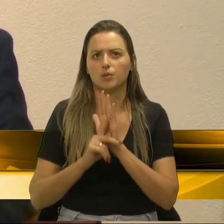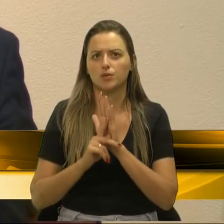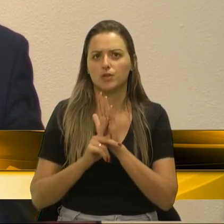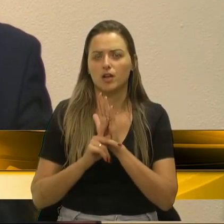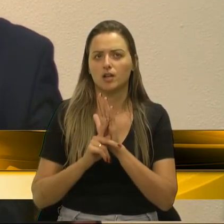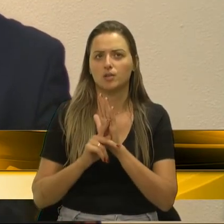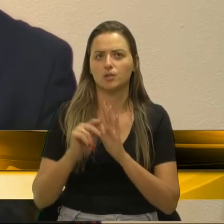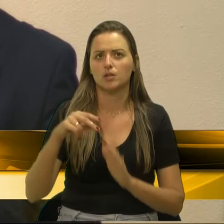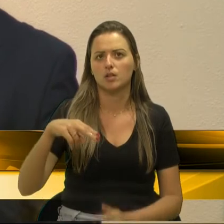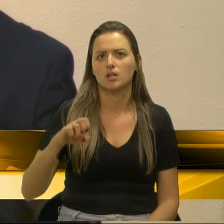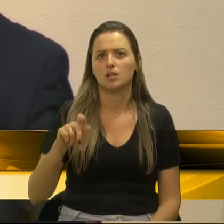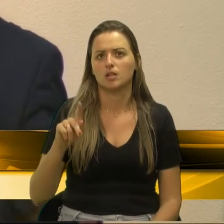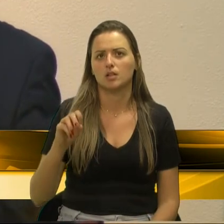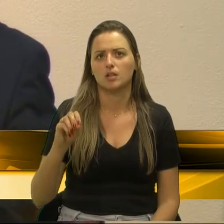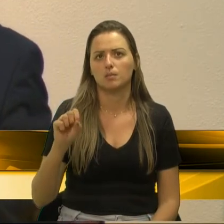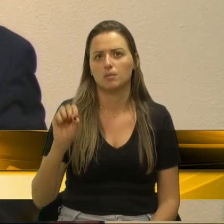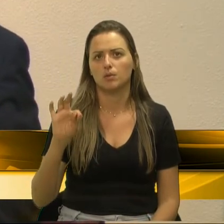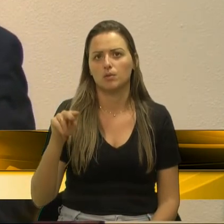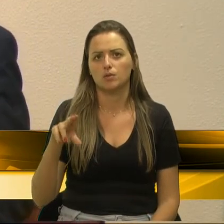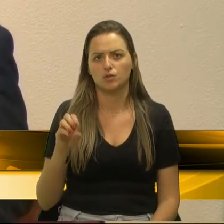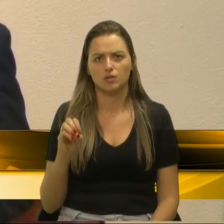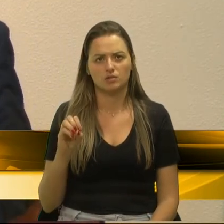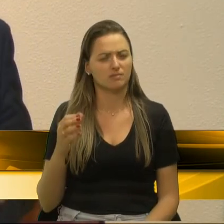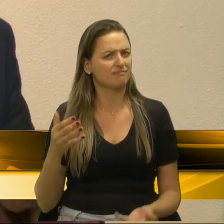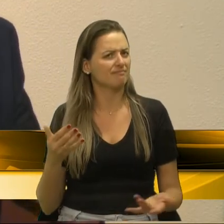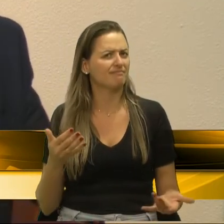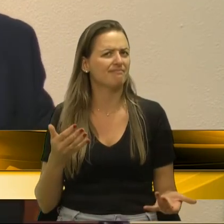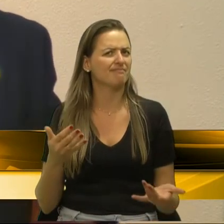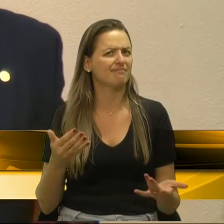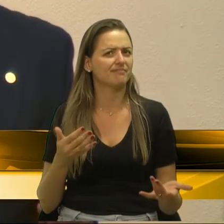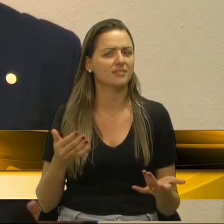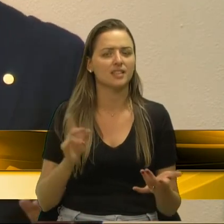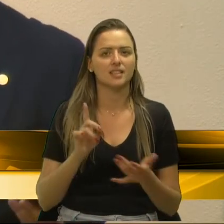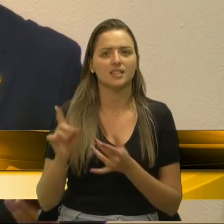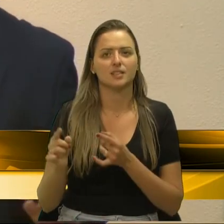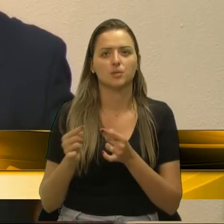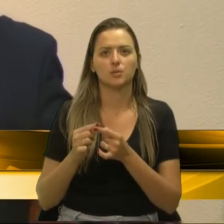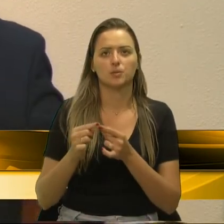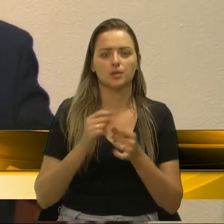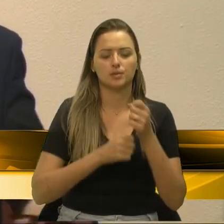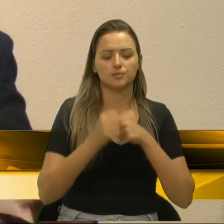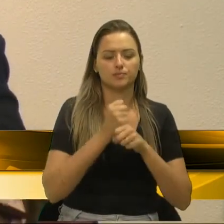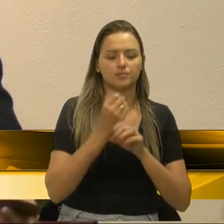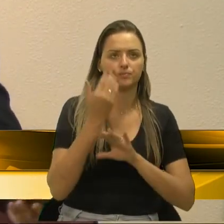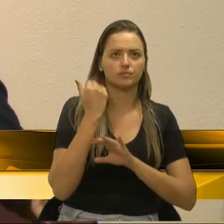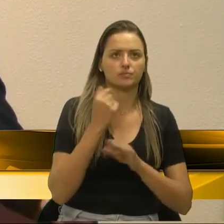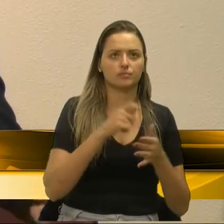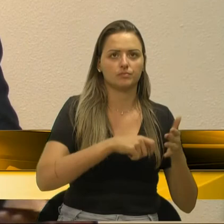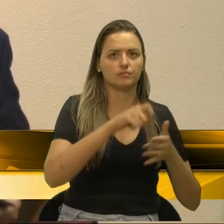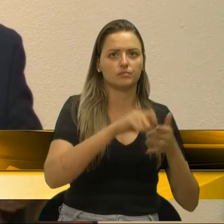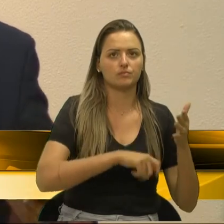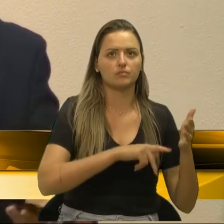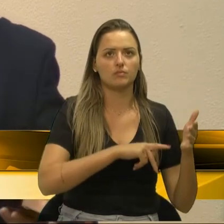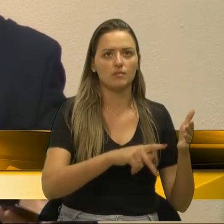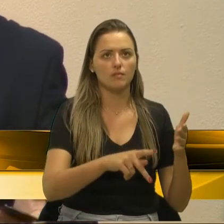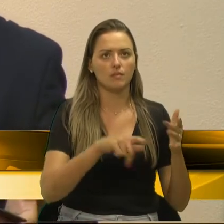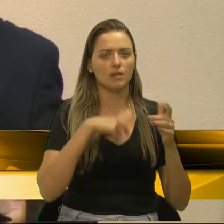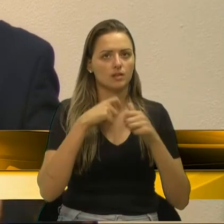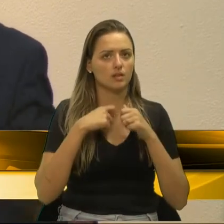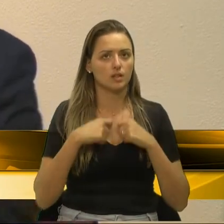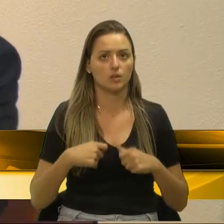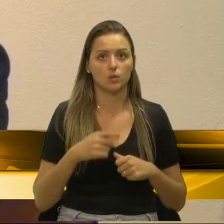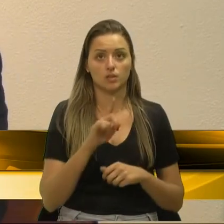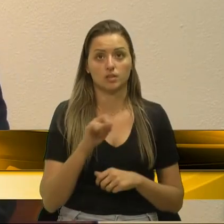antinepotismo, vai ser vício de origem. E aí a gente agora, o ano passado foi protocolado, o presidente da Daneluz não era